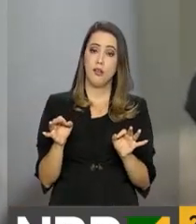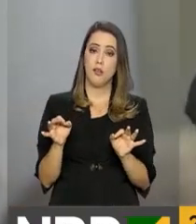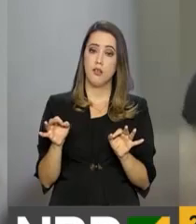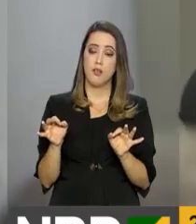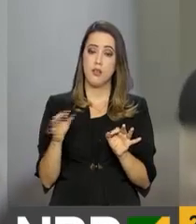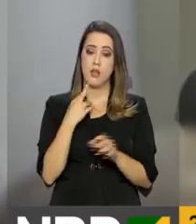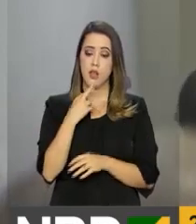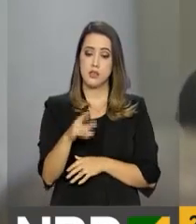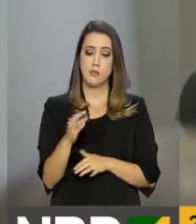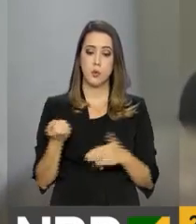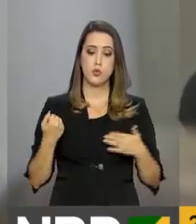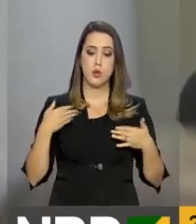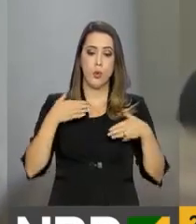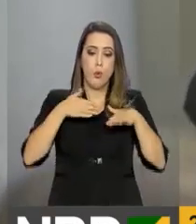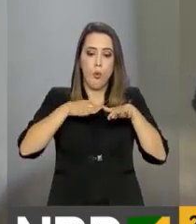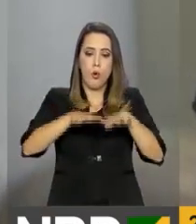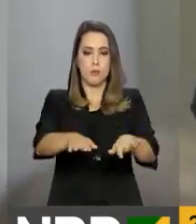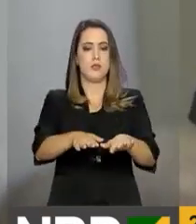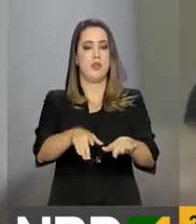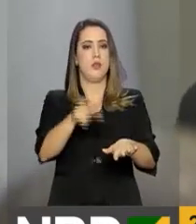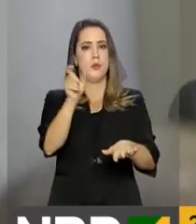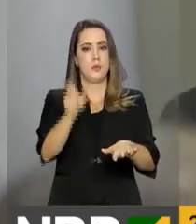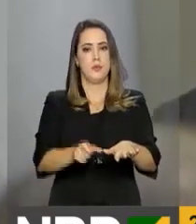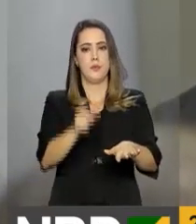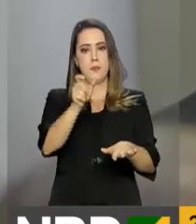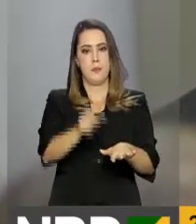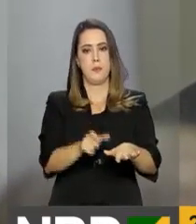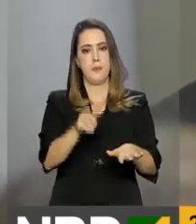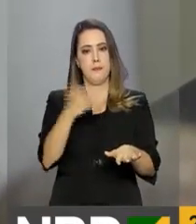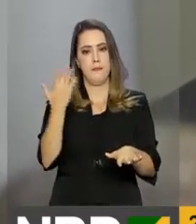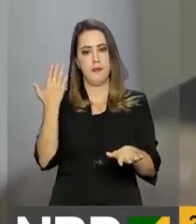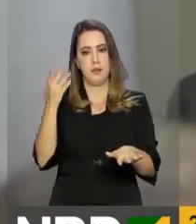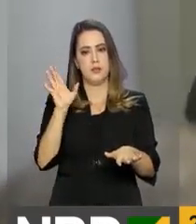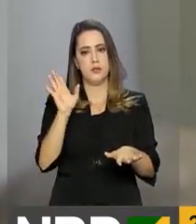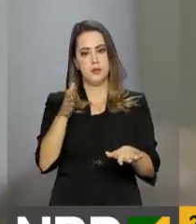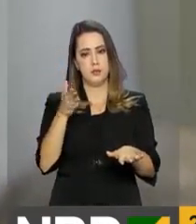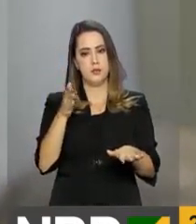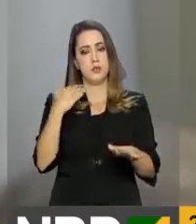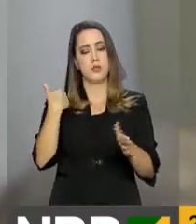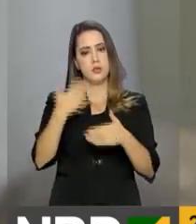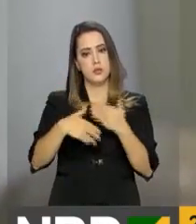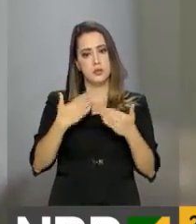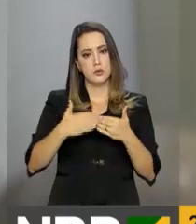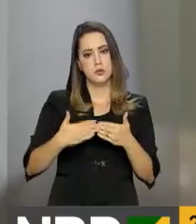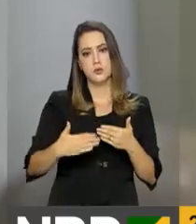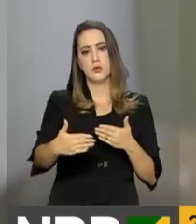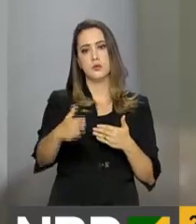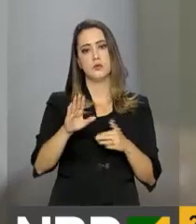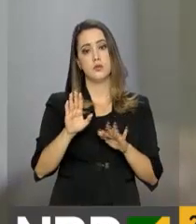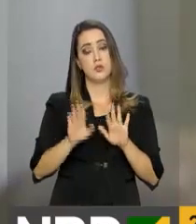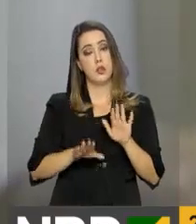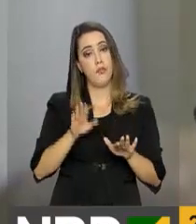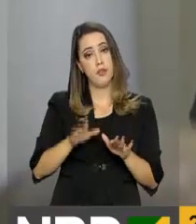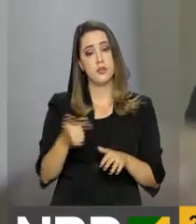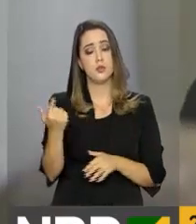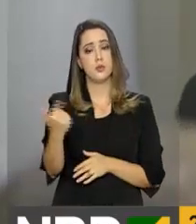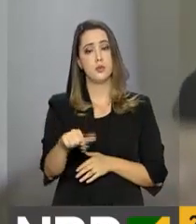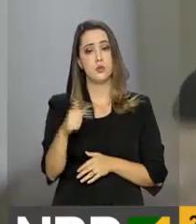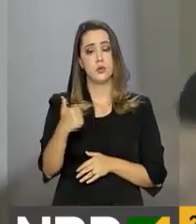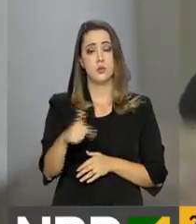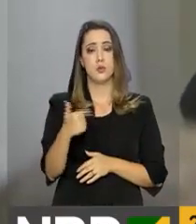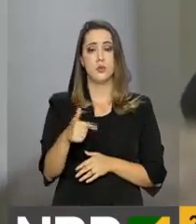é o fato de que daqui a pouco, ainda vai levar tempo, mas daqui a algum tempo talvez não haja